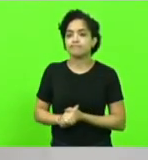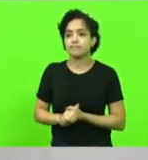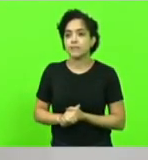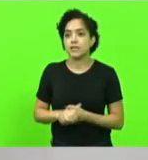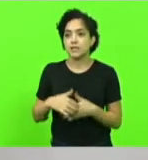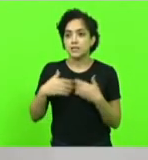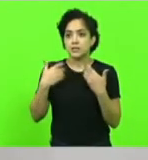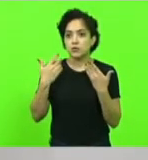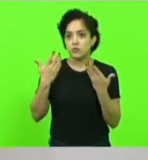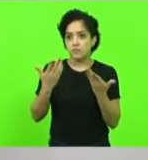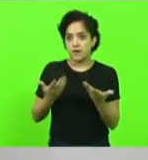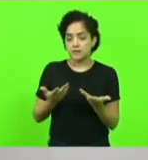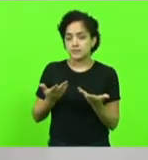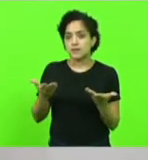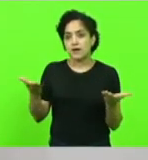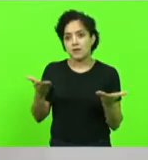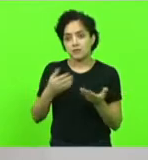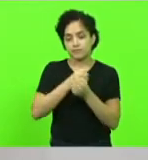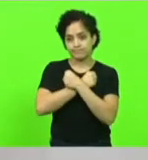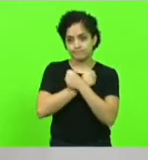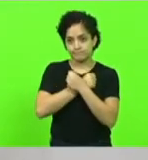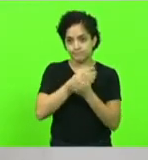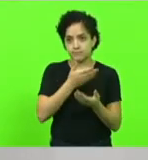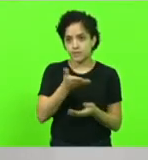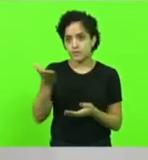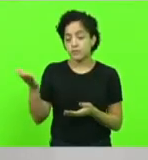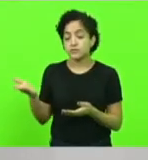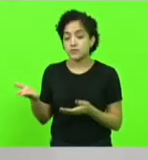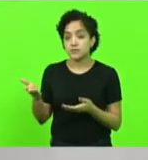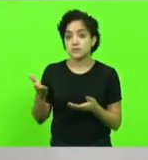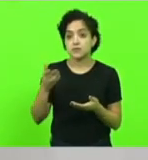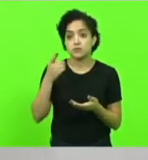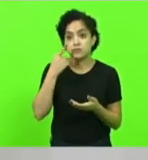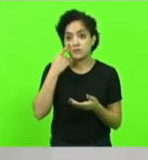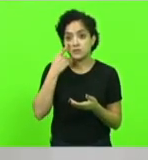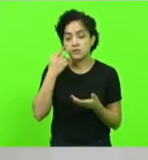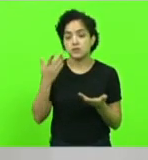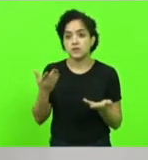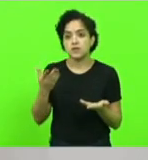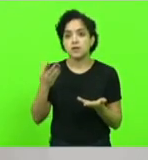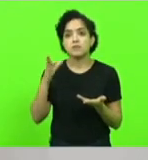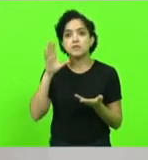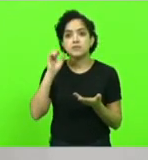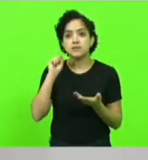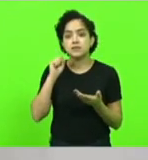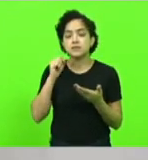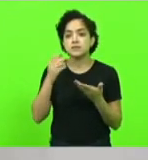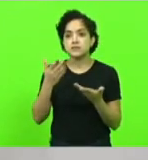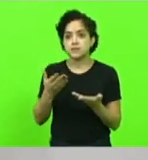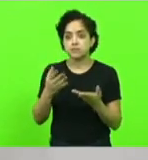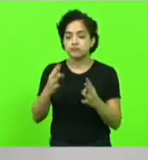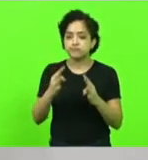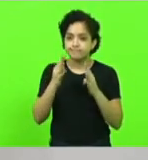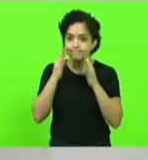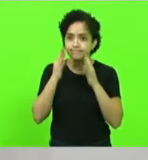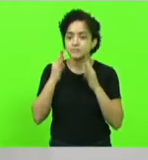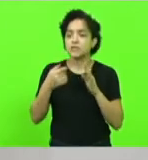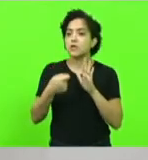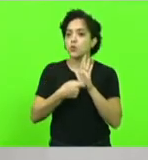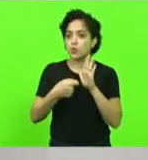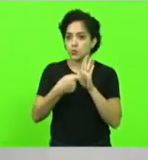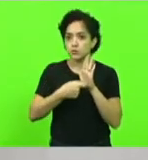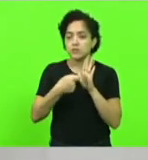mais, entrego meu abraço à Vossa Excelência, a todos que me ouviram, e dizendo que nós seguimos lutando, senhor